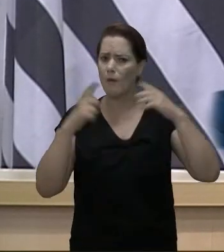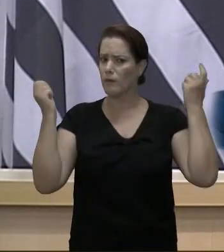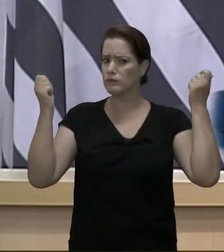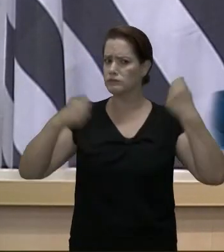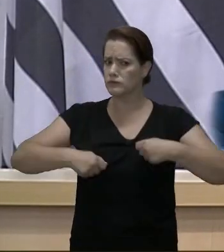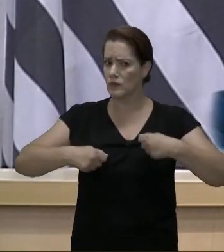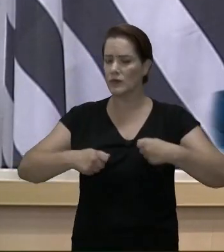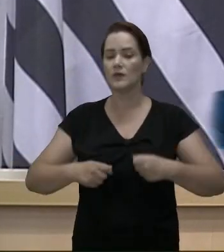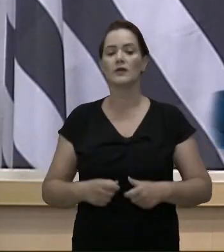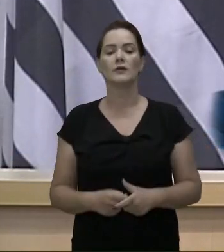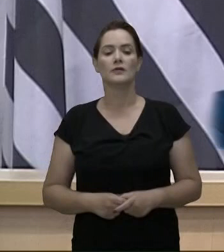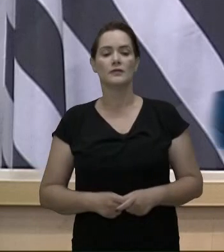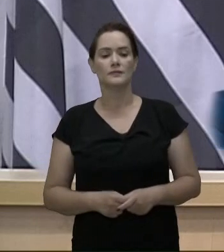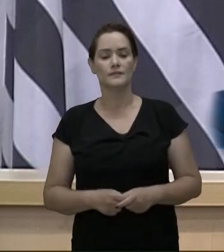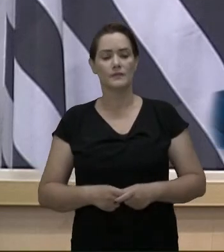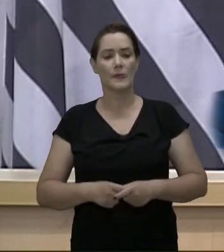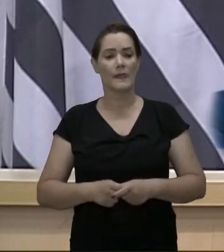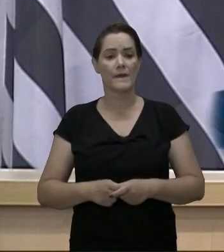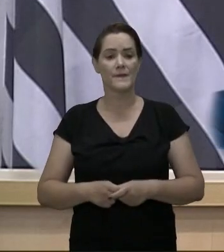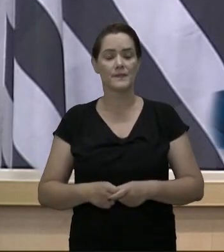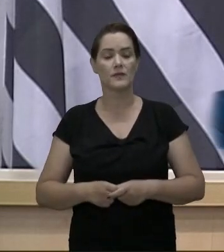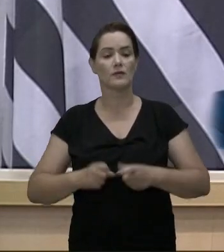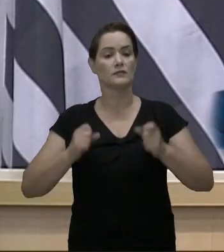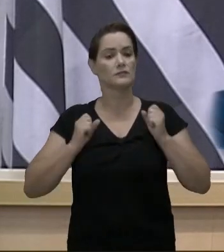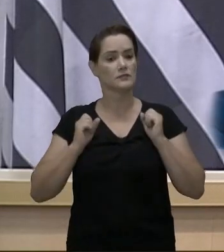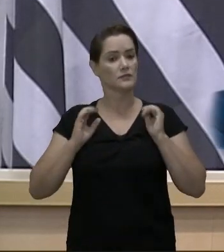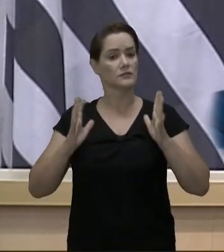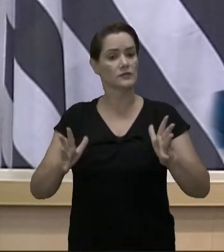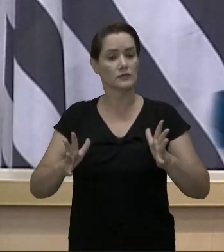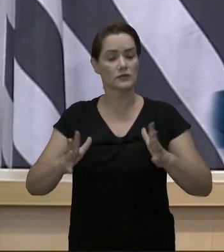sua habilidade política